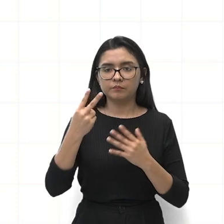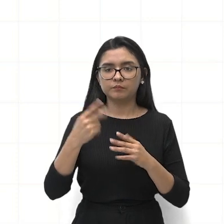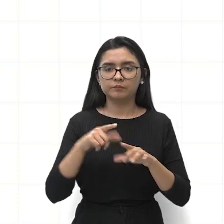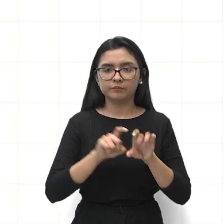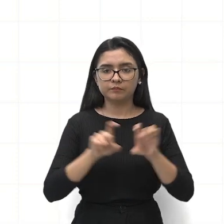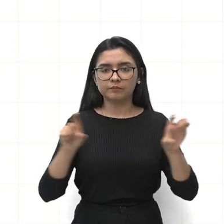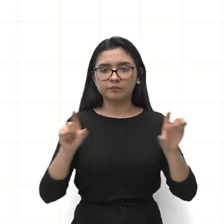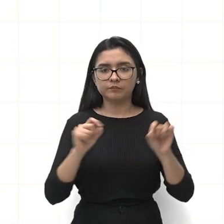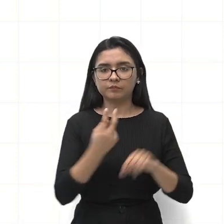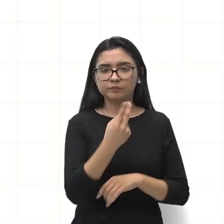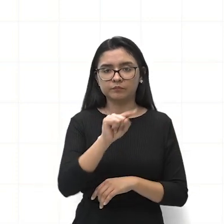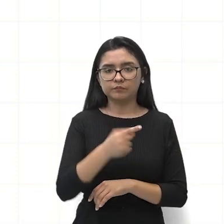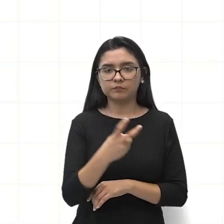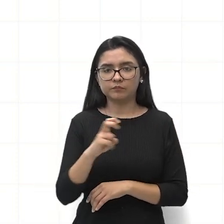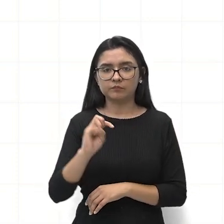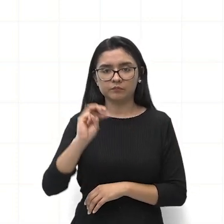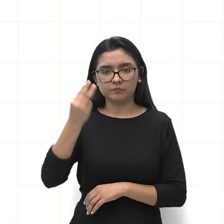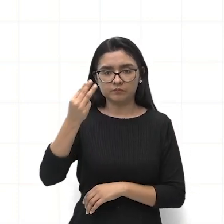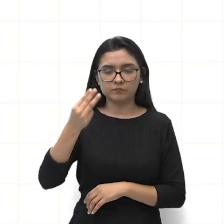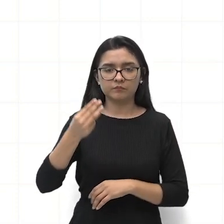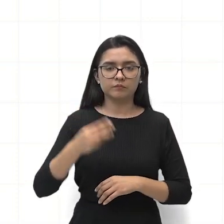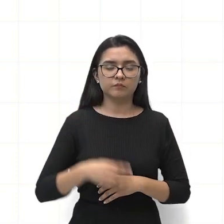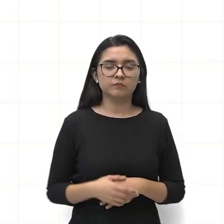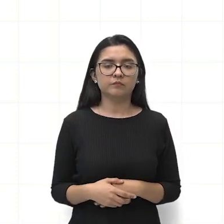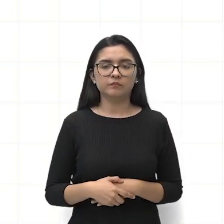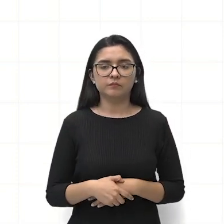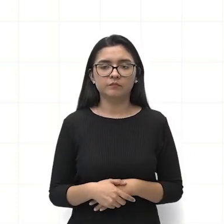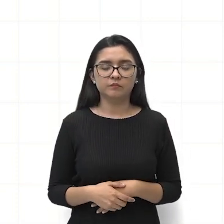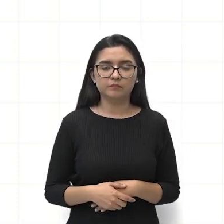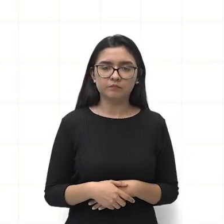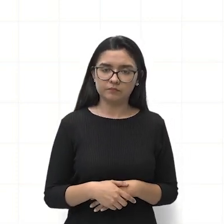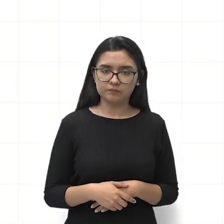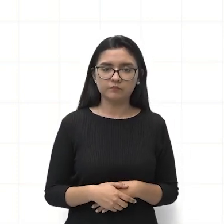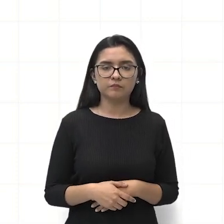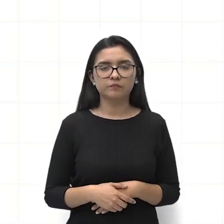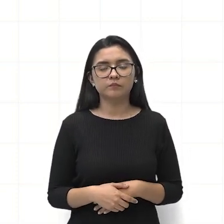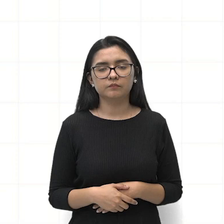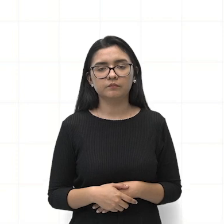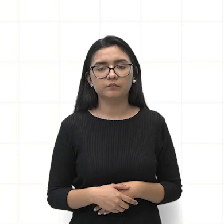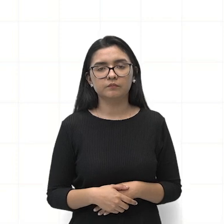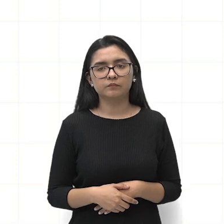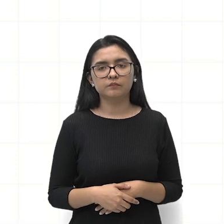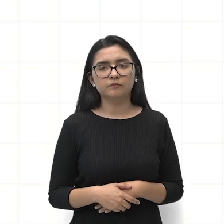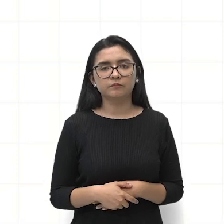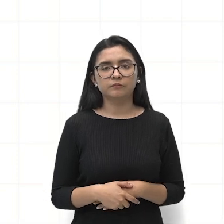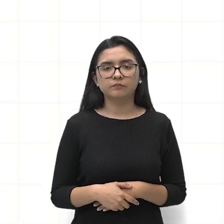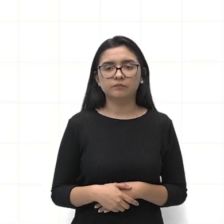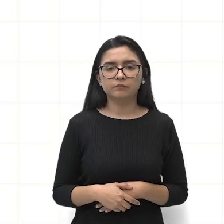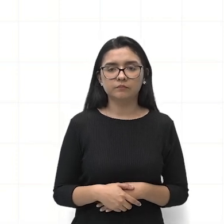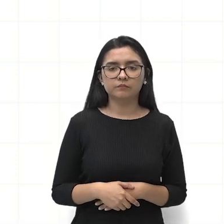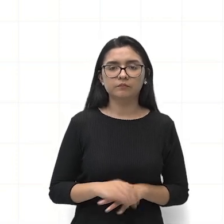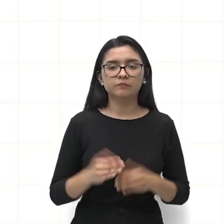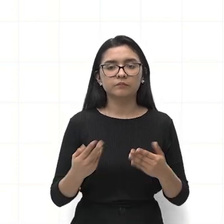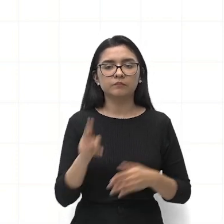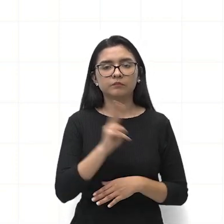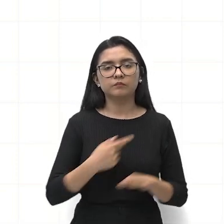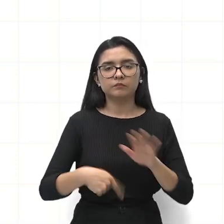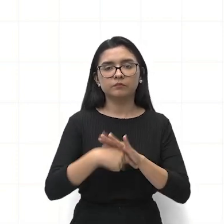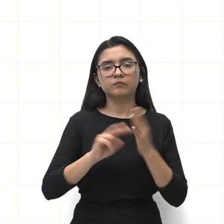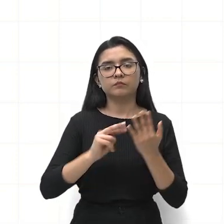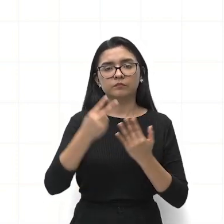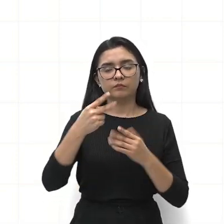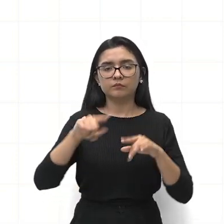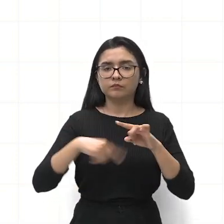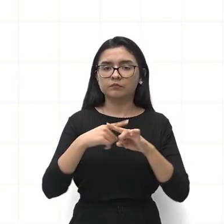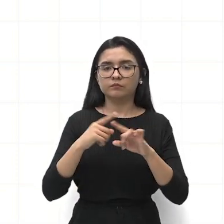na expressão 2,5 elevado a 3? Olha só, usando o algoritmo